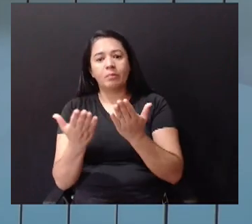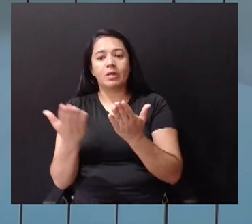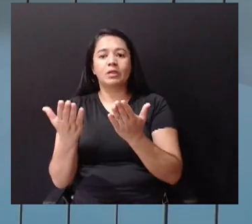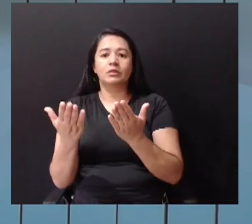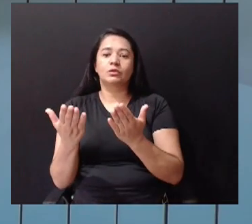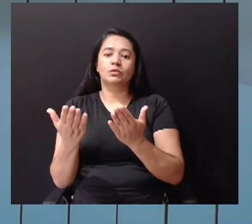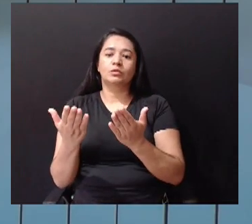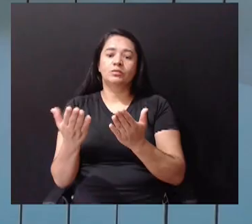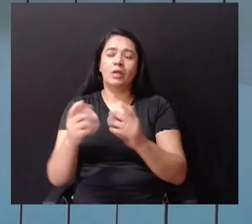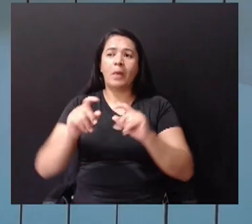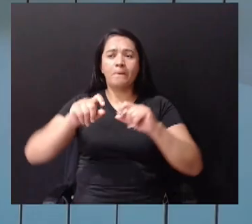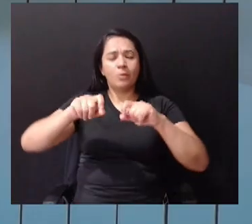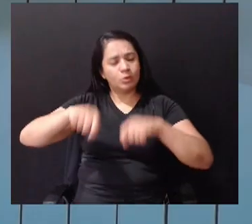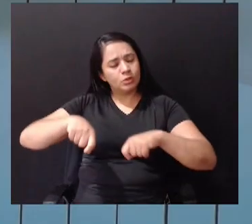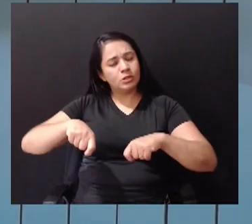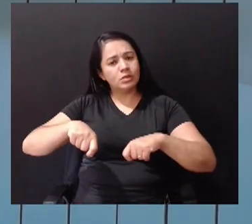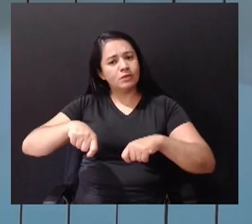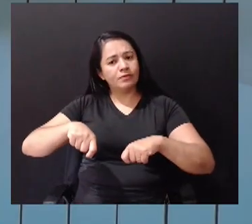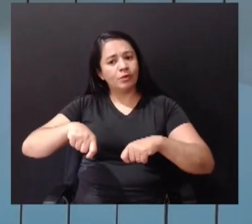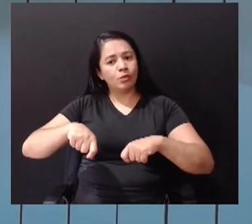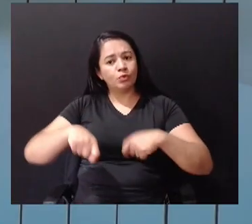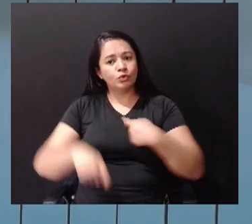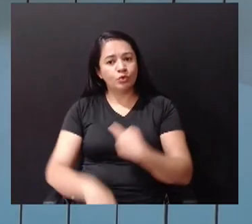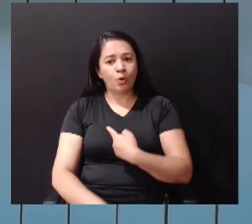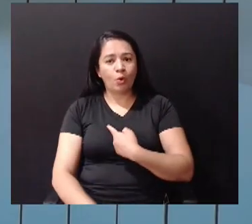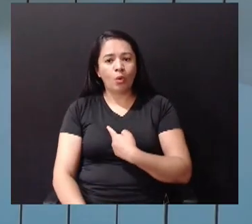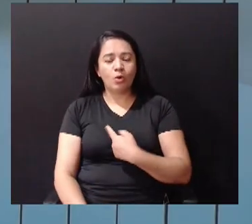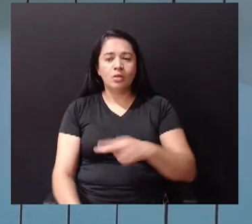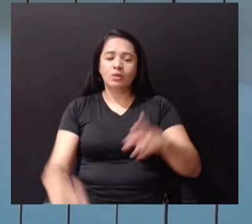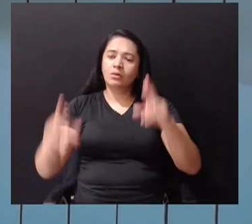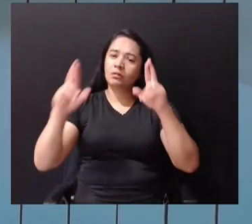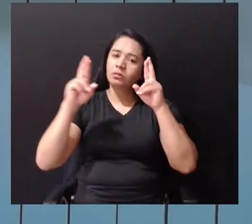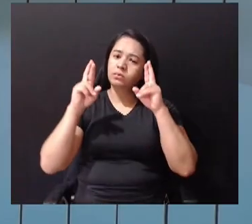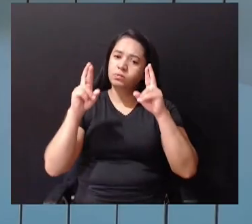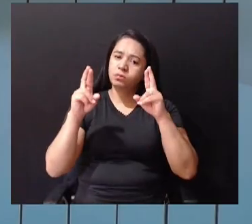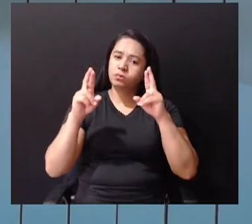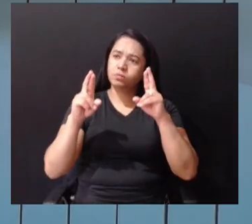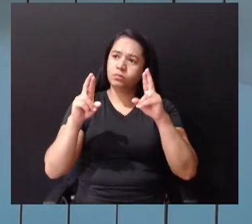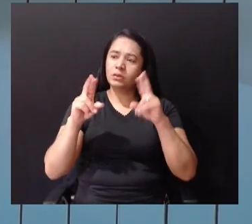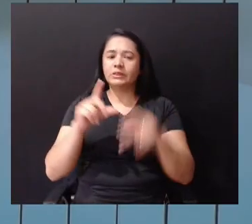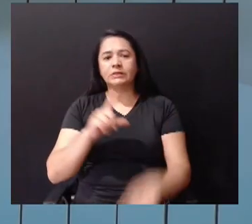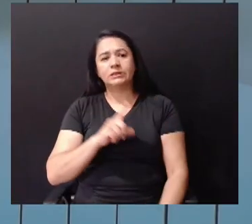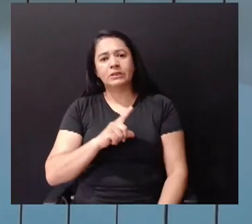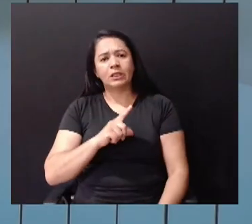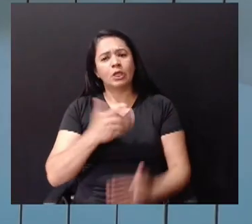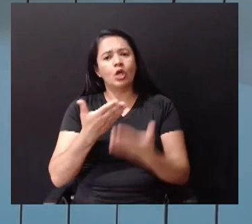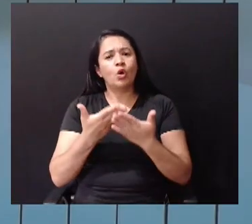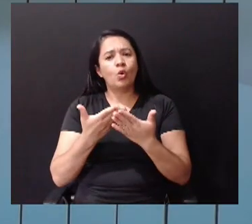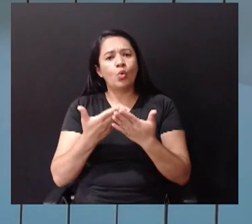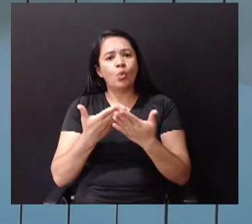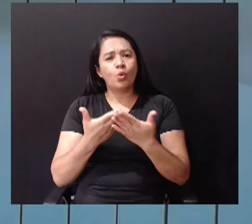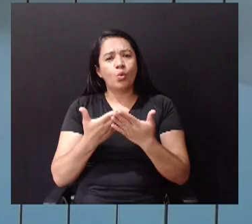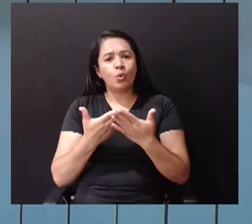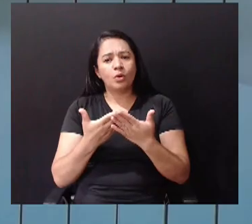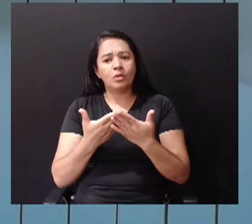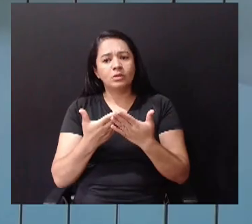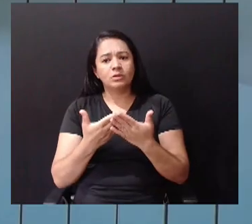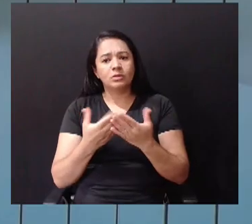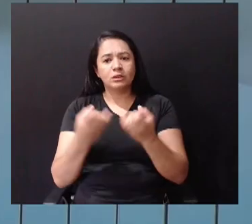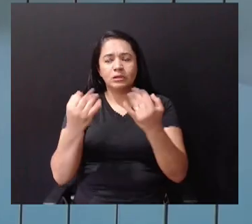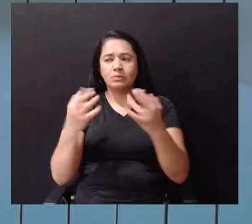possível, sim, a gente ter esperança? Existem estudos, né, que trazem esperança para a